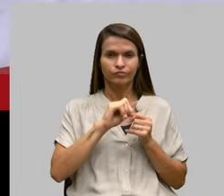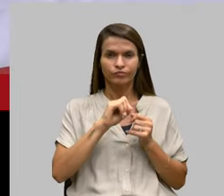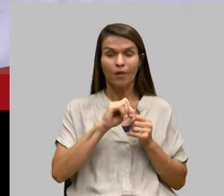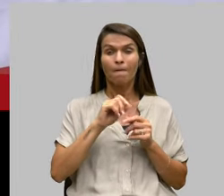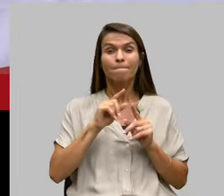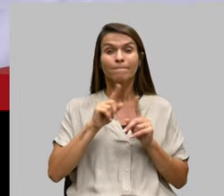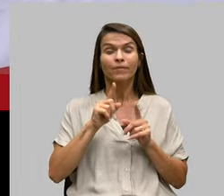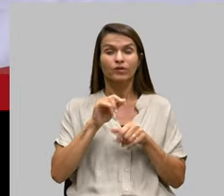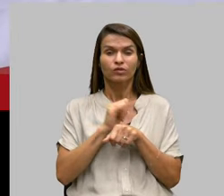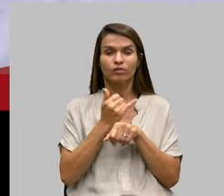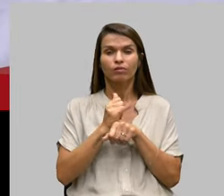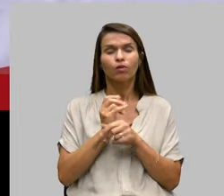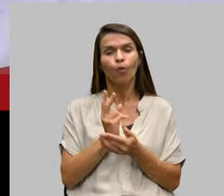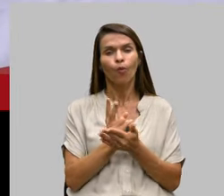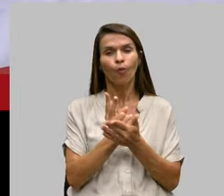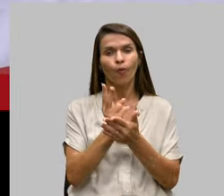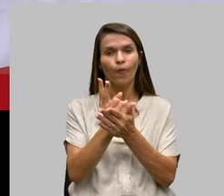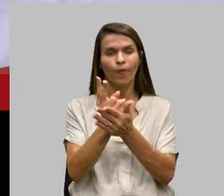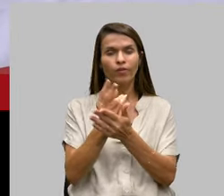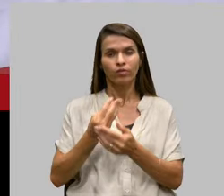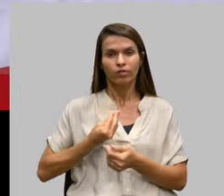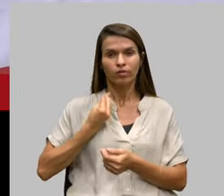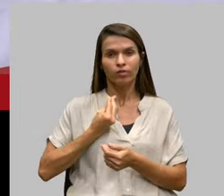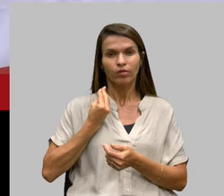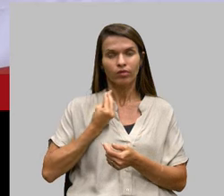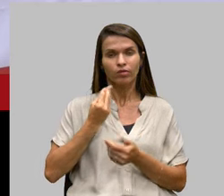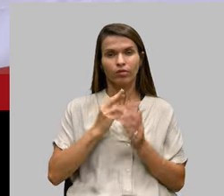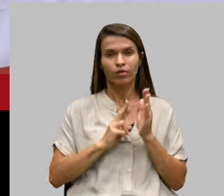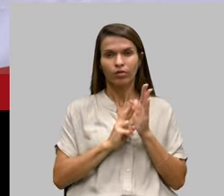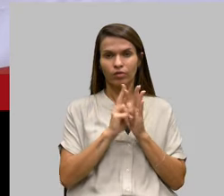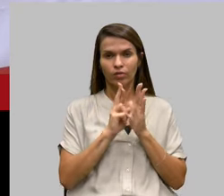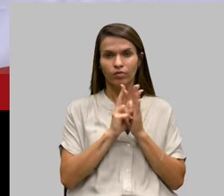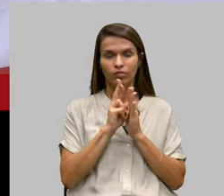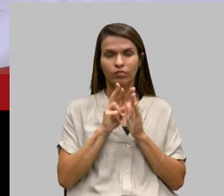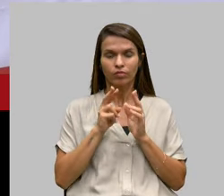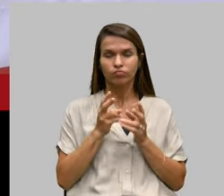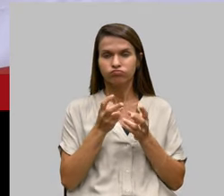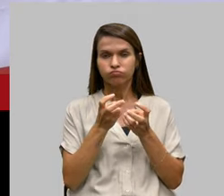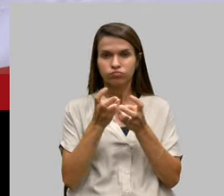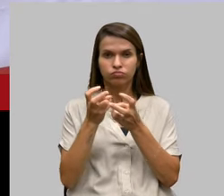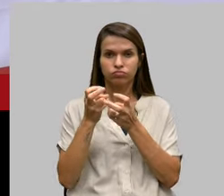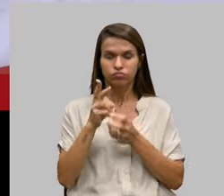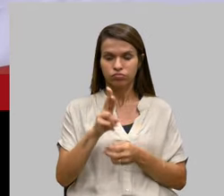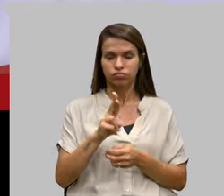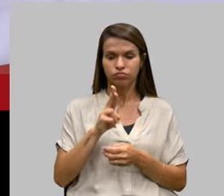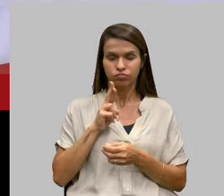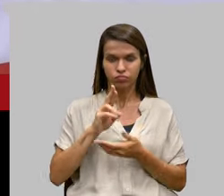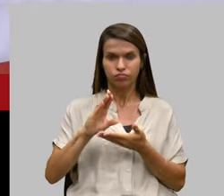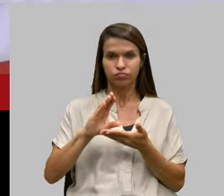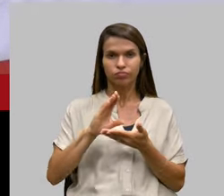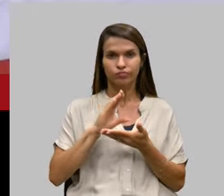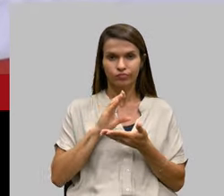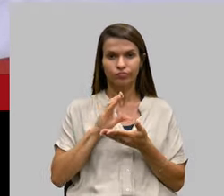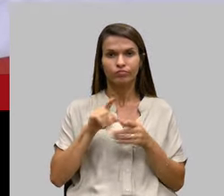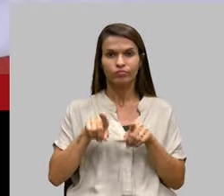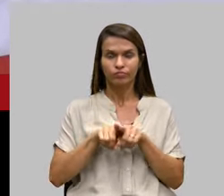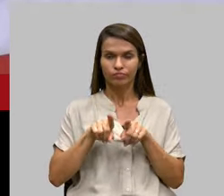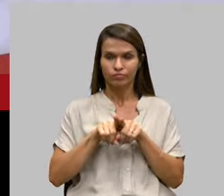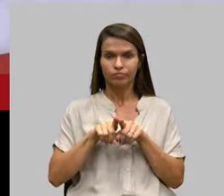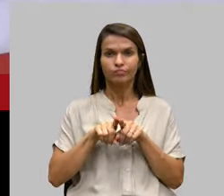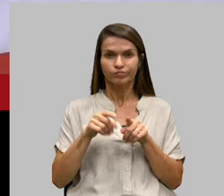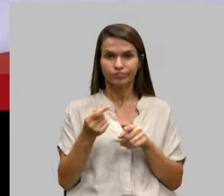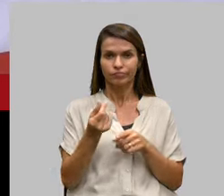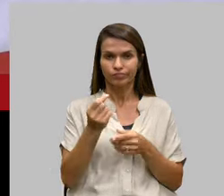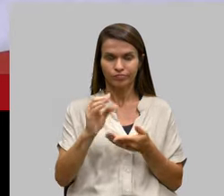receitas de buscar o recurso da exploração do resultado da exploração ou da compensação financeira adinda